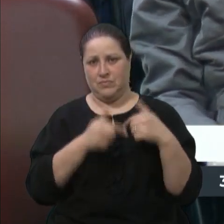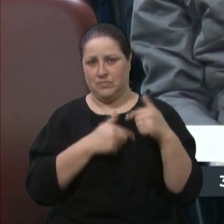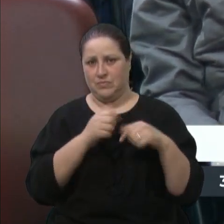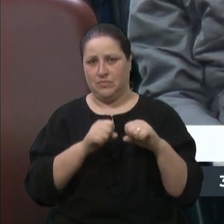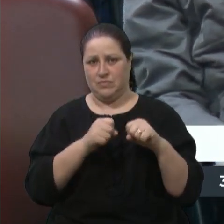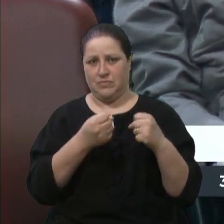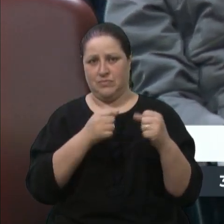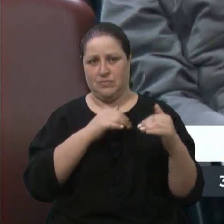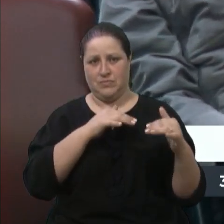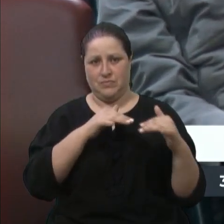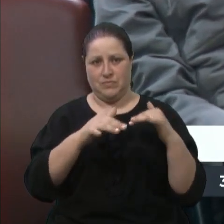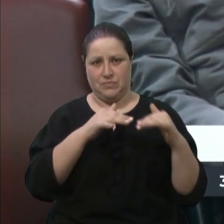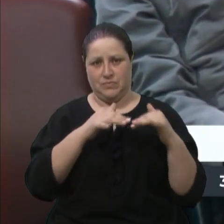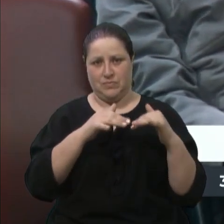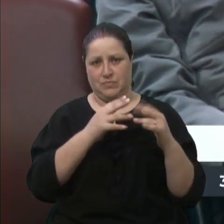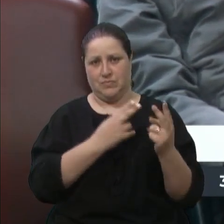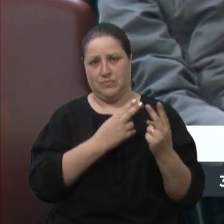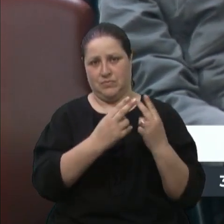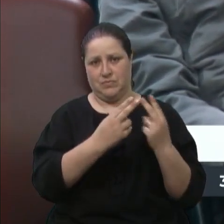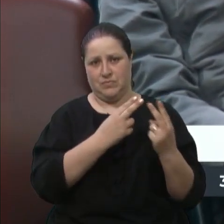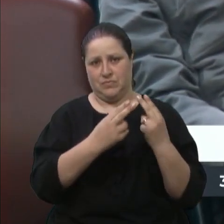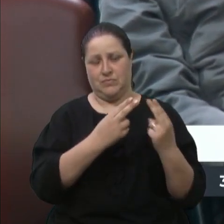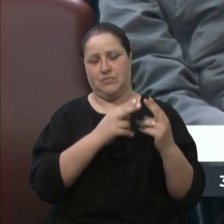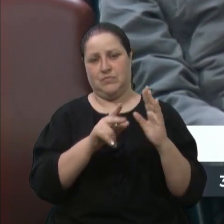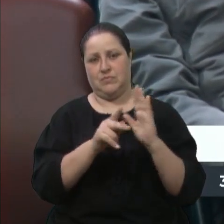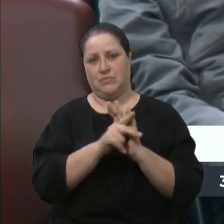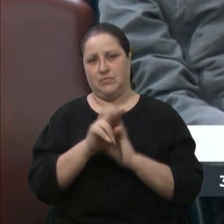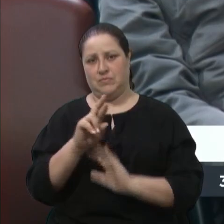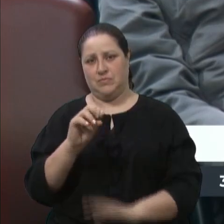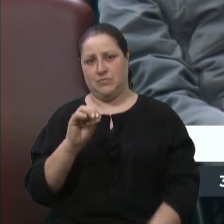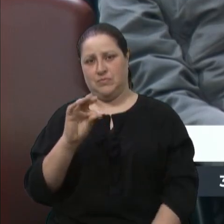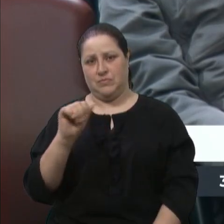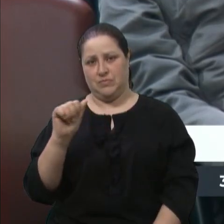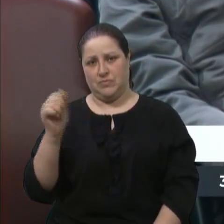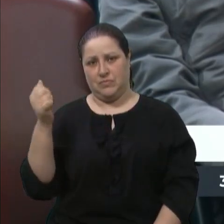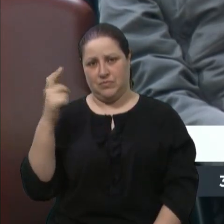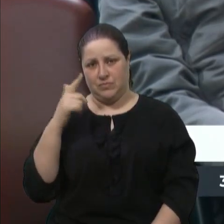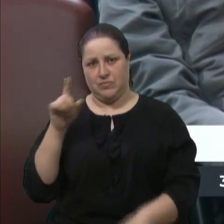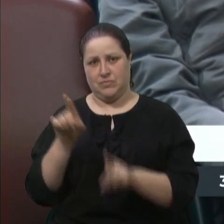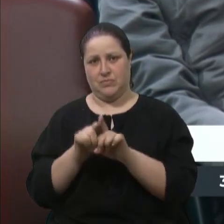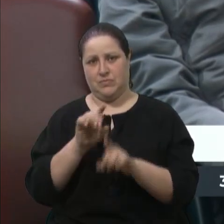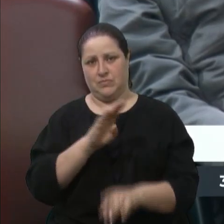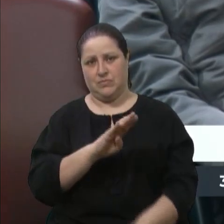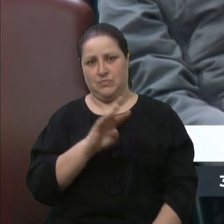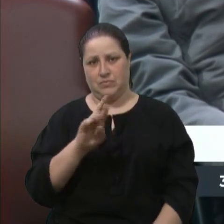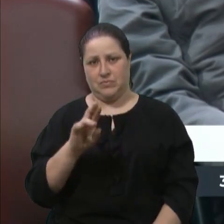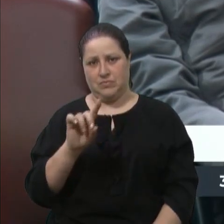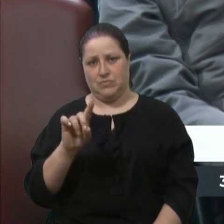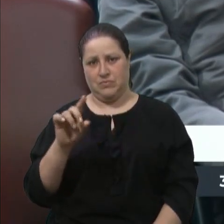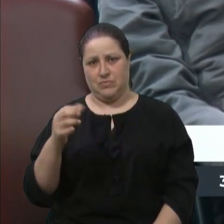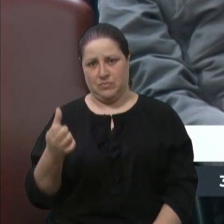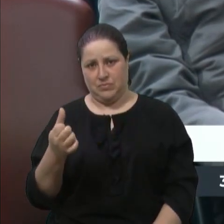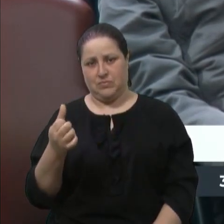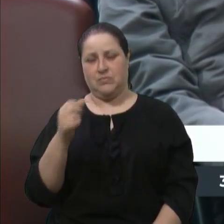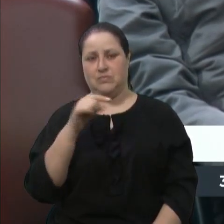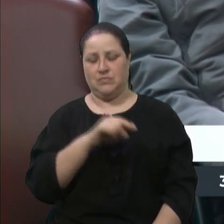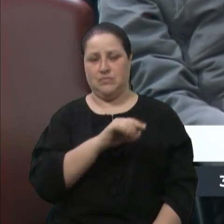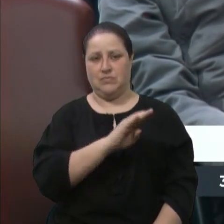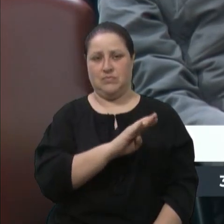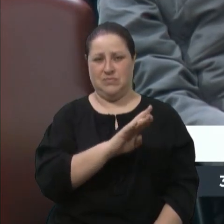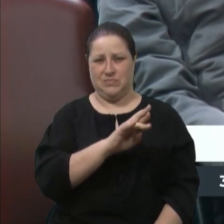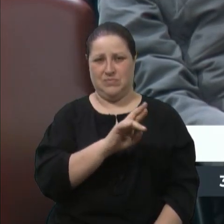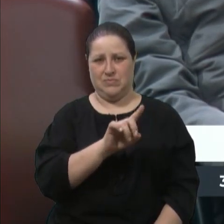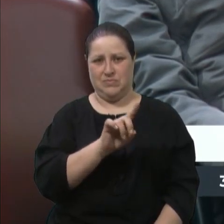mobilidade urbana, trabalhamos em cima da Rota do Sol e da BR-116. A BR-116 nós já temos avanço, estamos